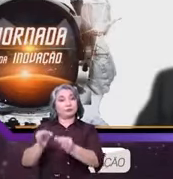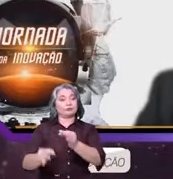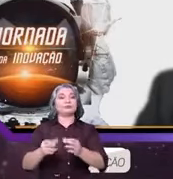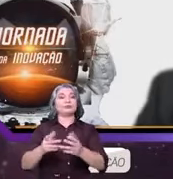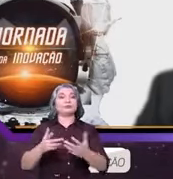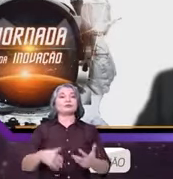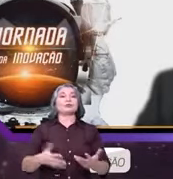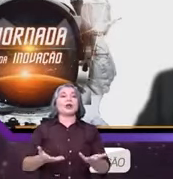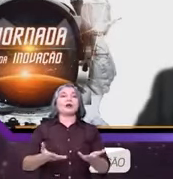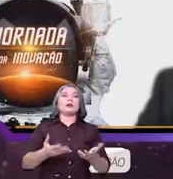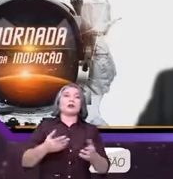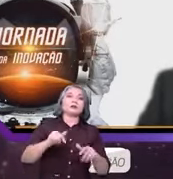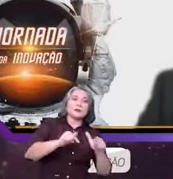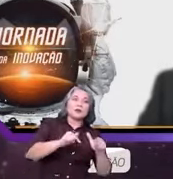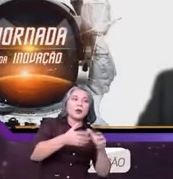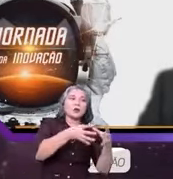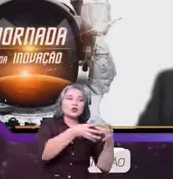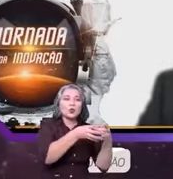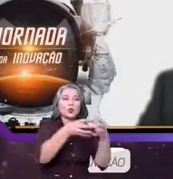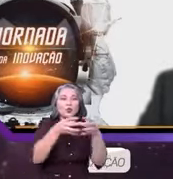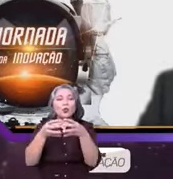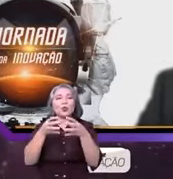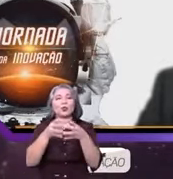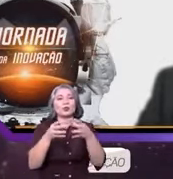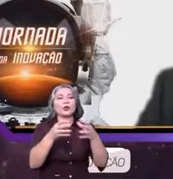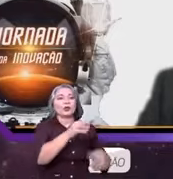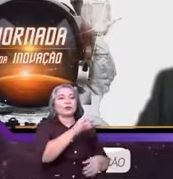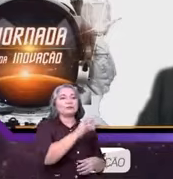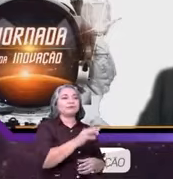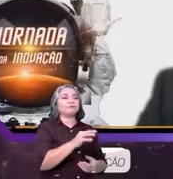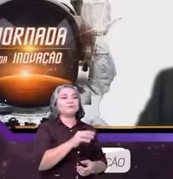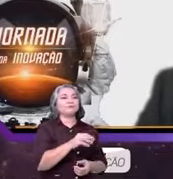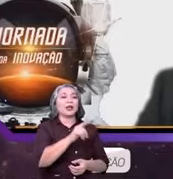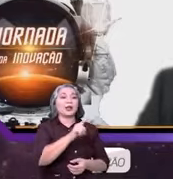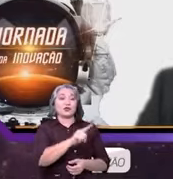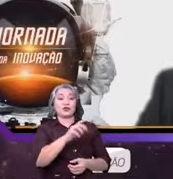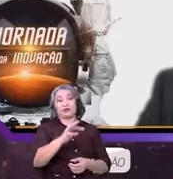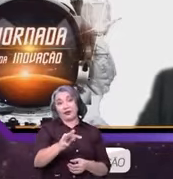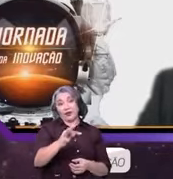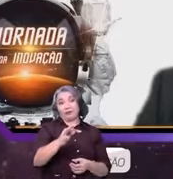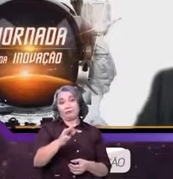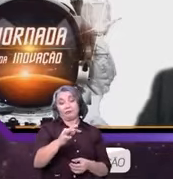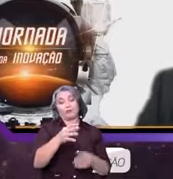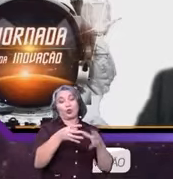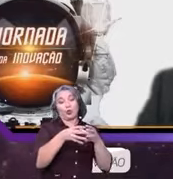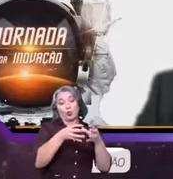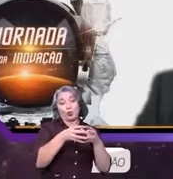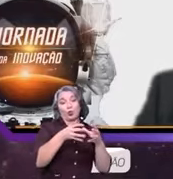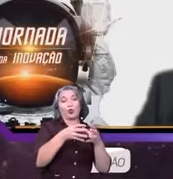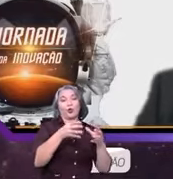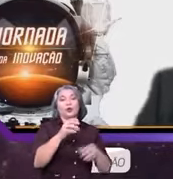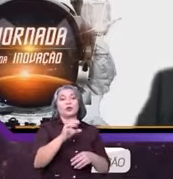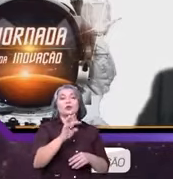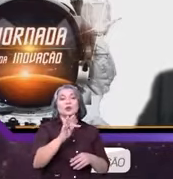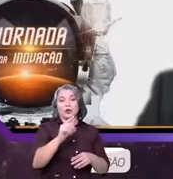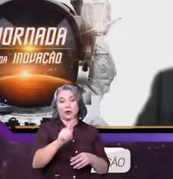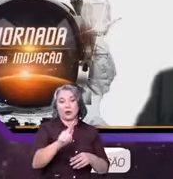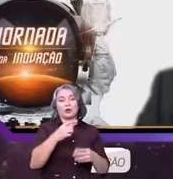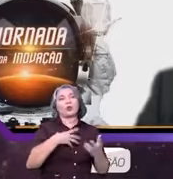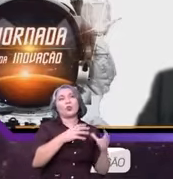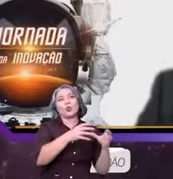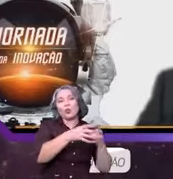de trabalho, formações de grupos de trabalho específicos para a ação. Quando nós colocamos de grupos de trabalho, para qualquer uma das